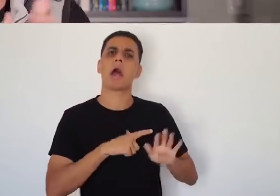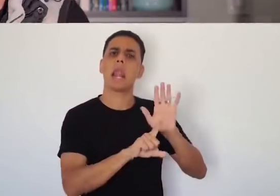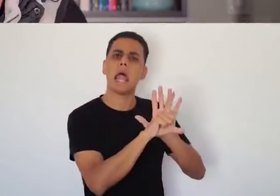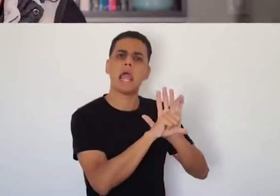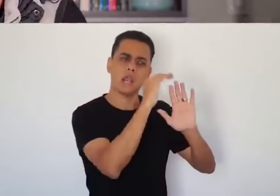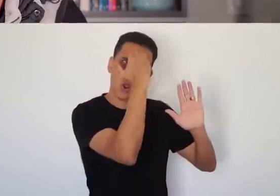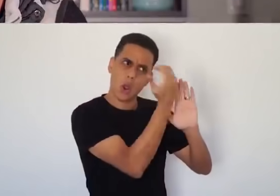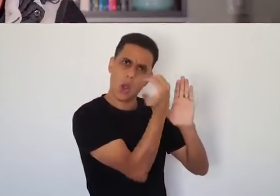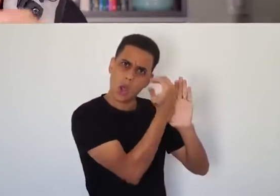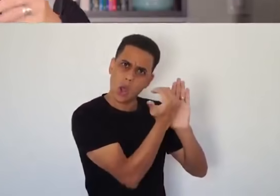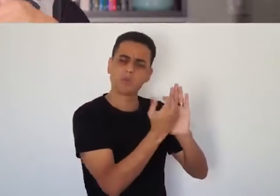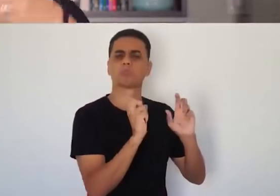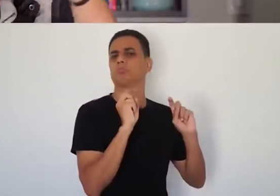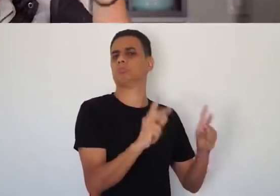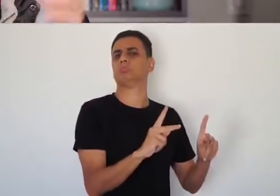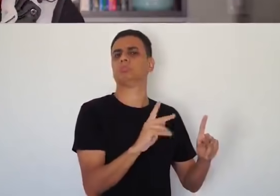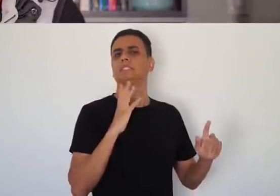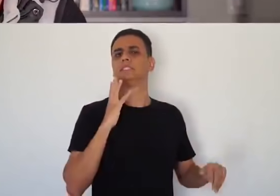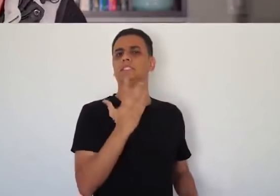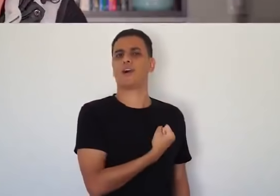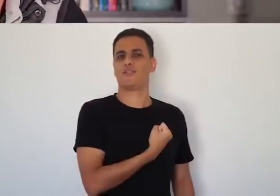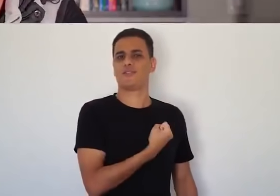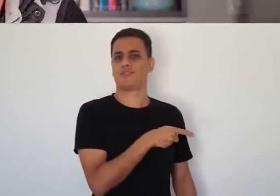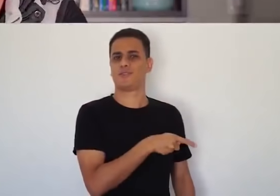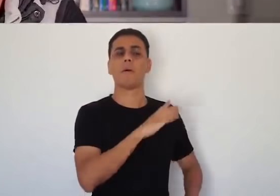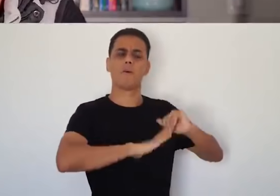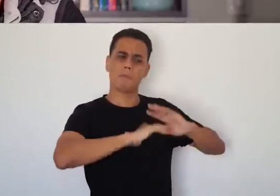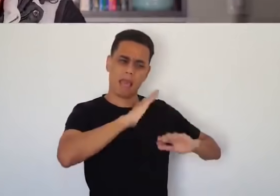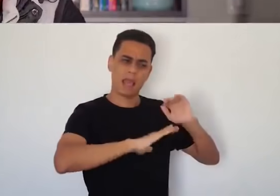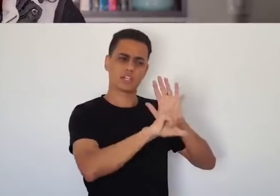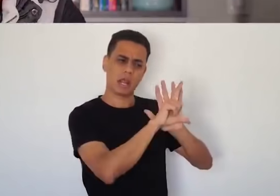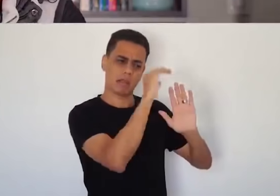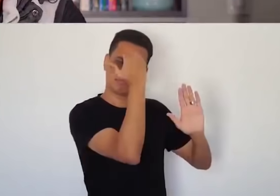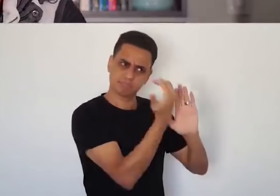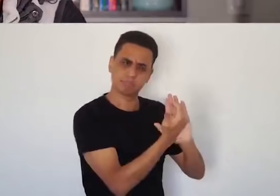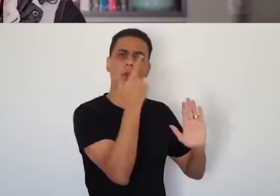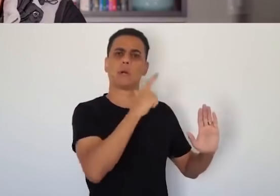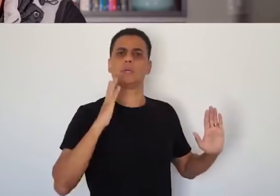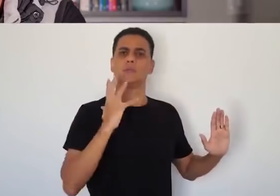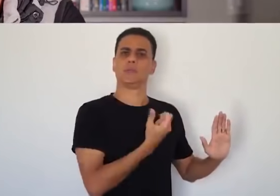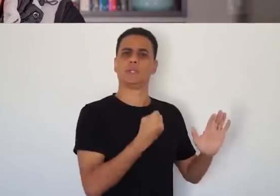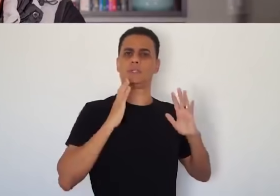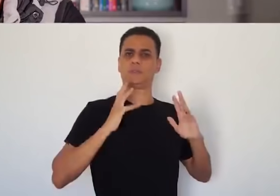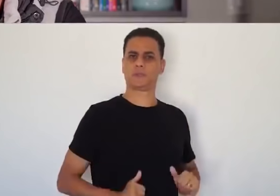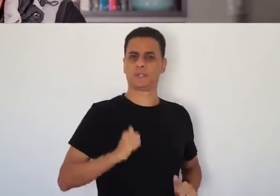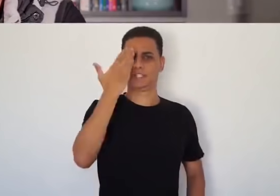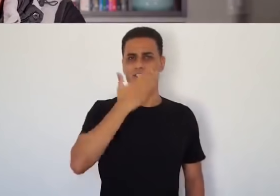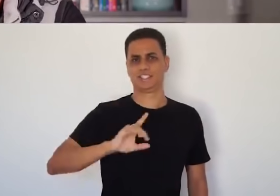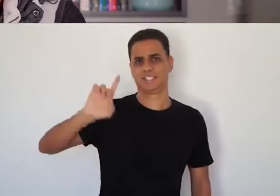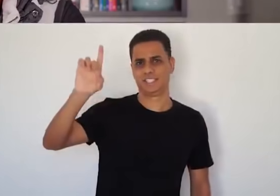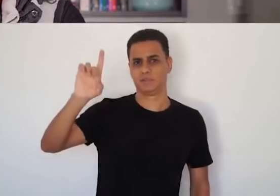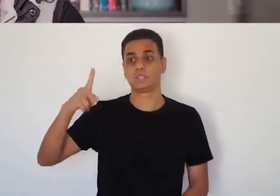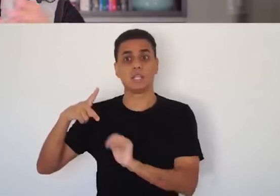E ele confirma isso lá em Efésios, quando ele escreve a carta aos Efésios, capítulo 2, você lembra, ele diz claramente